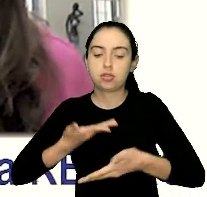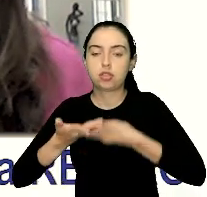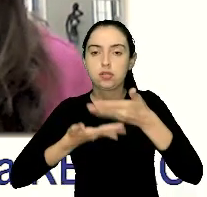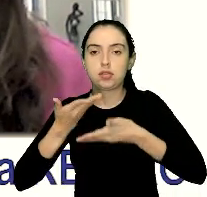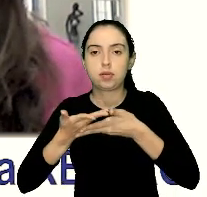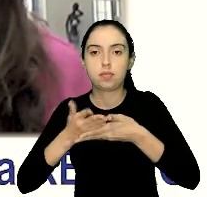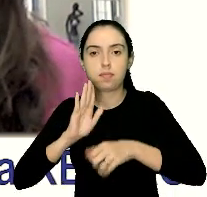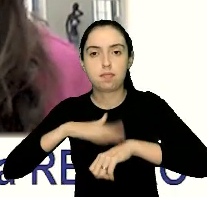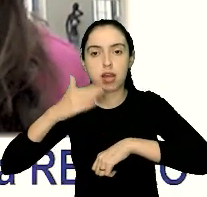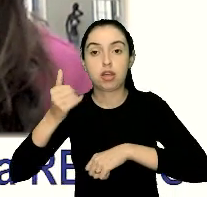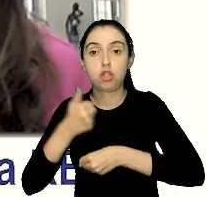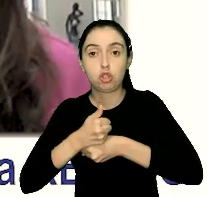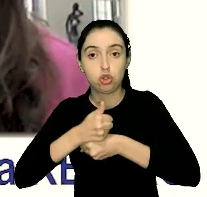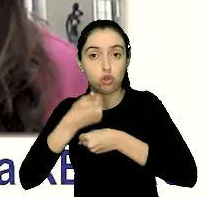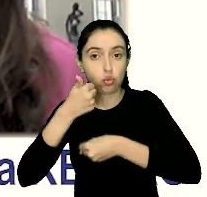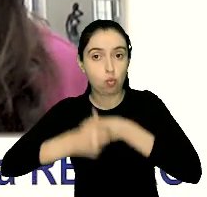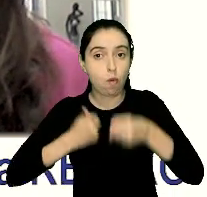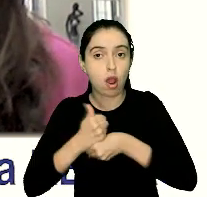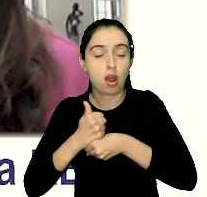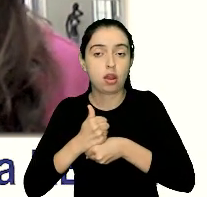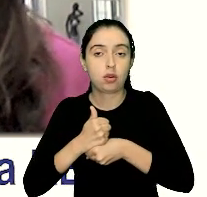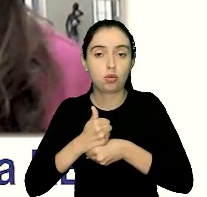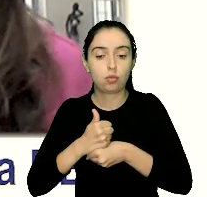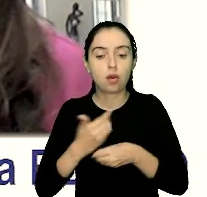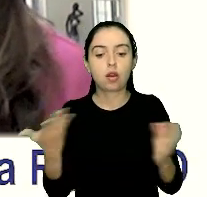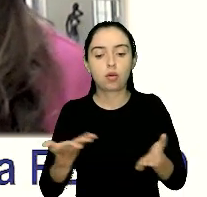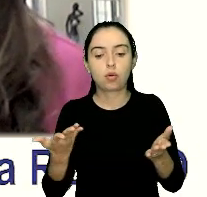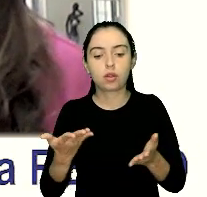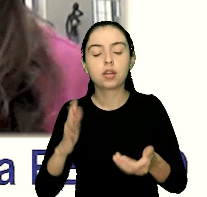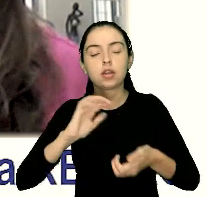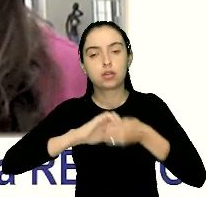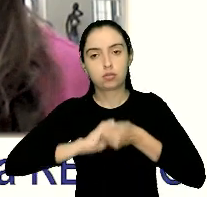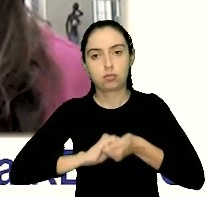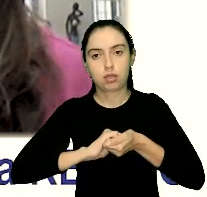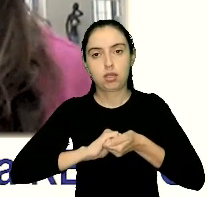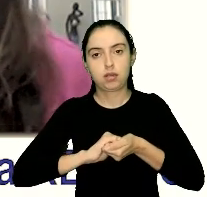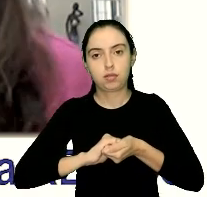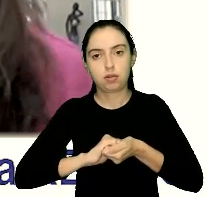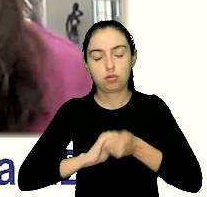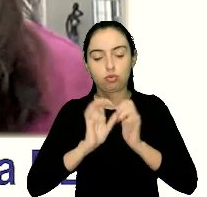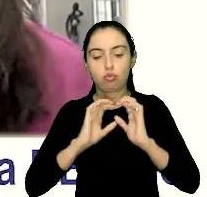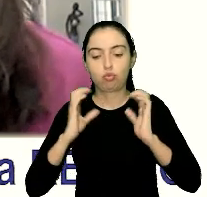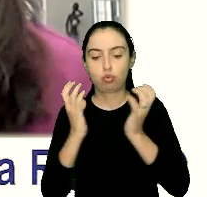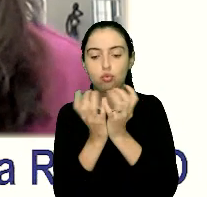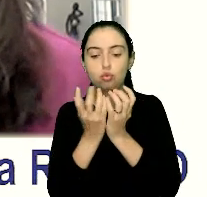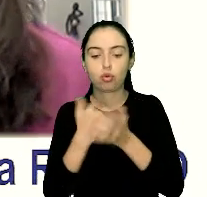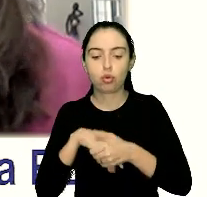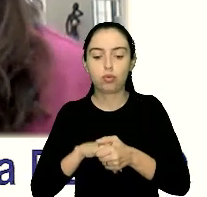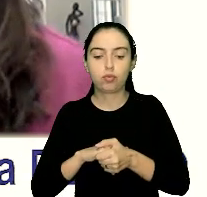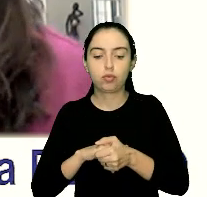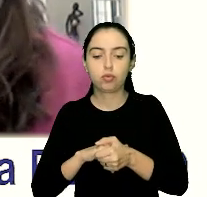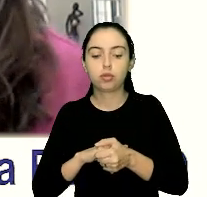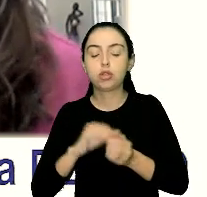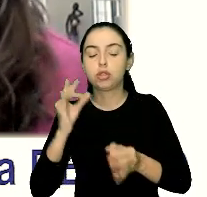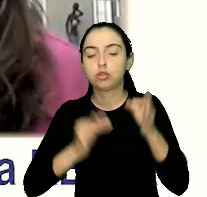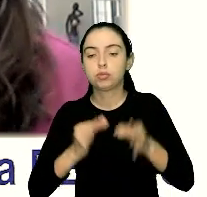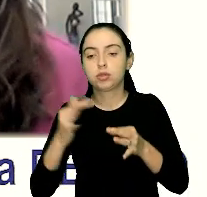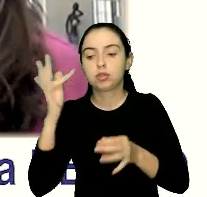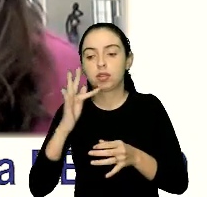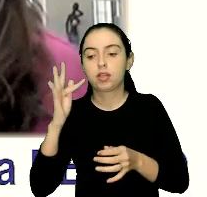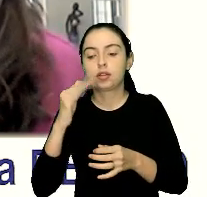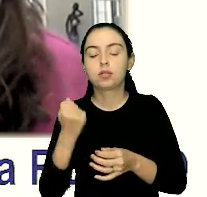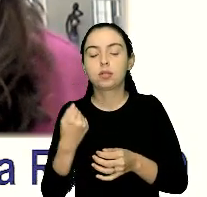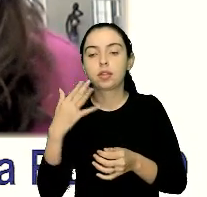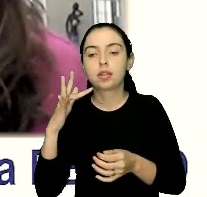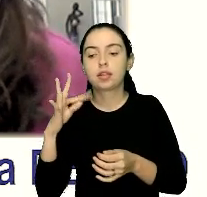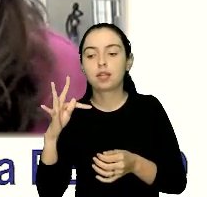momento eu gostaria de cumprimentar o corpo técnico da Justiça Federal da Terceira Região, do Tribunal Fáço, na